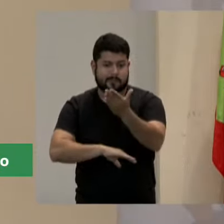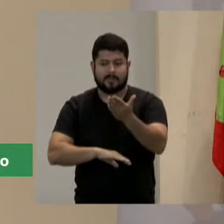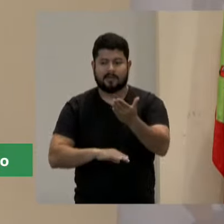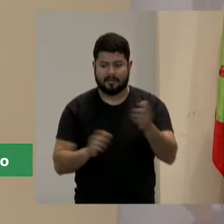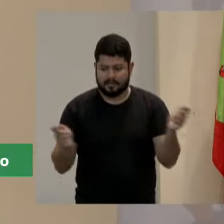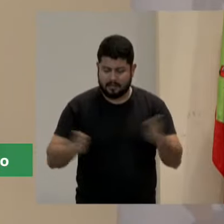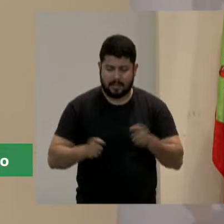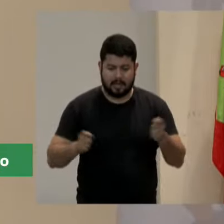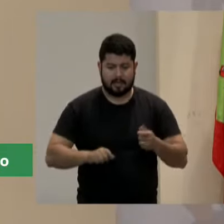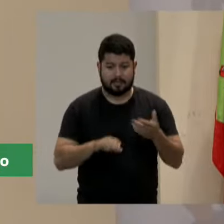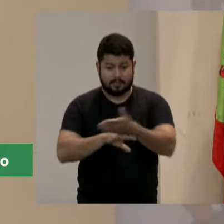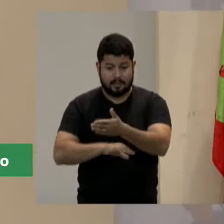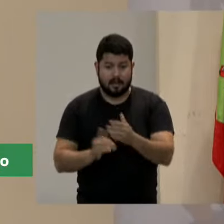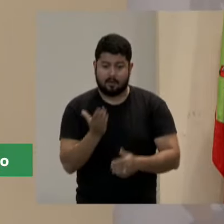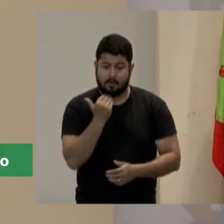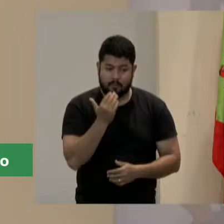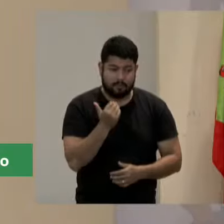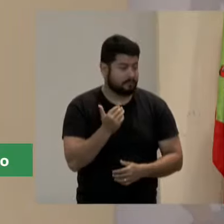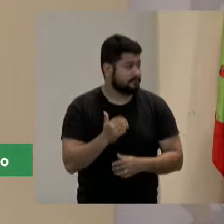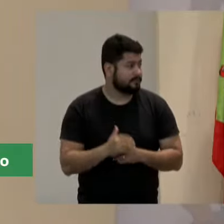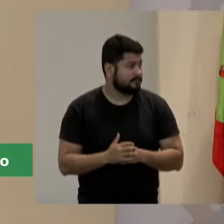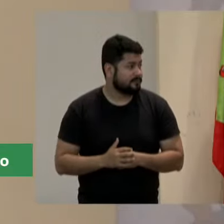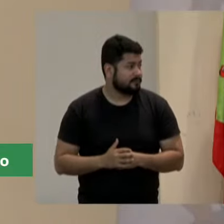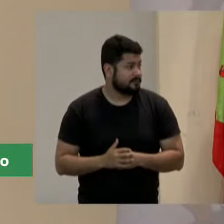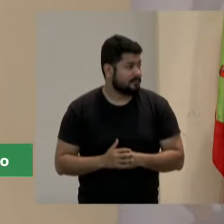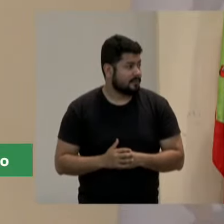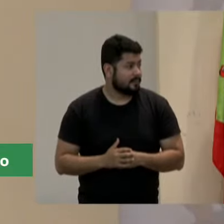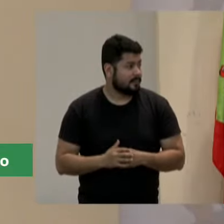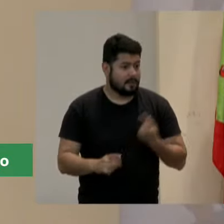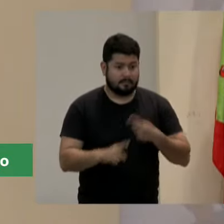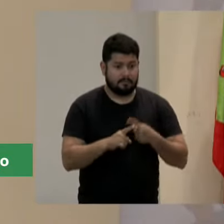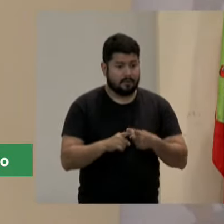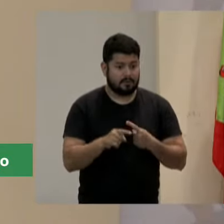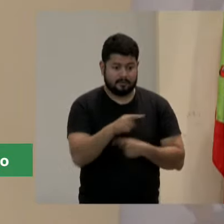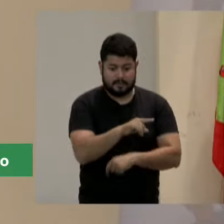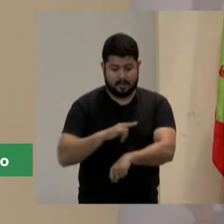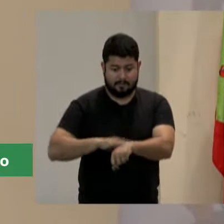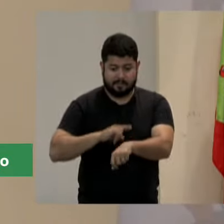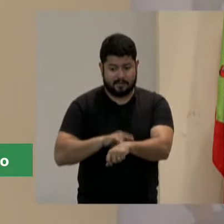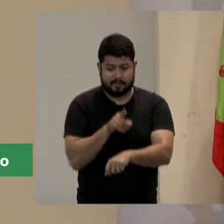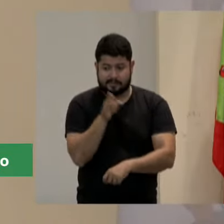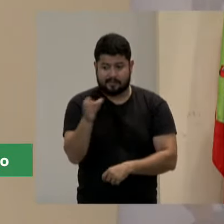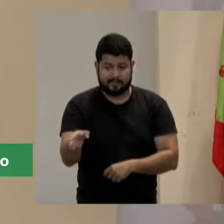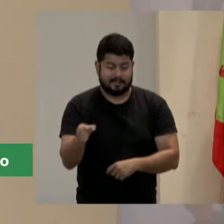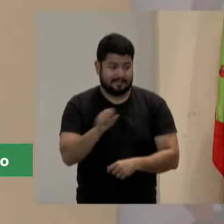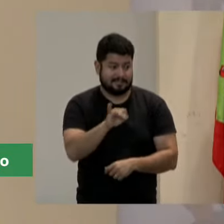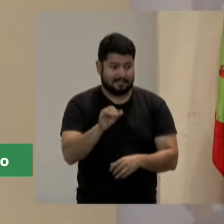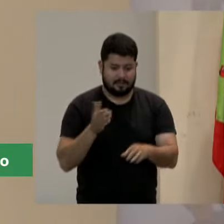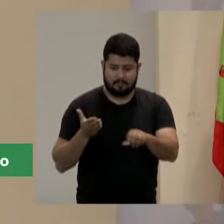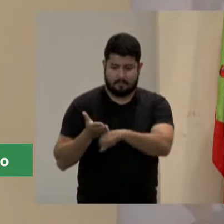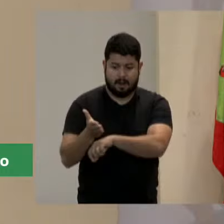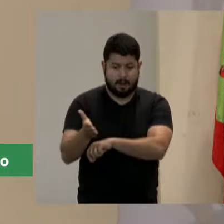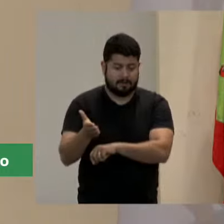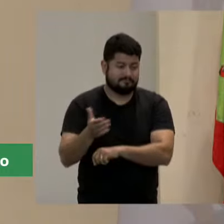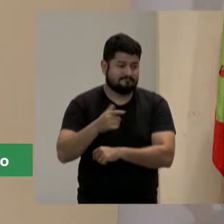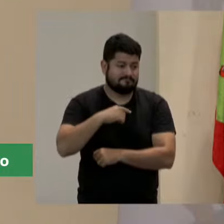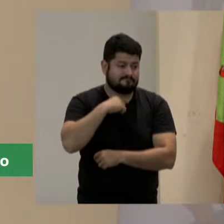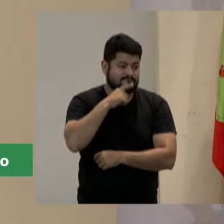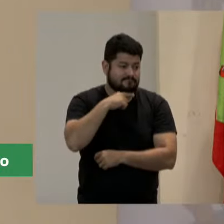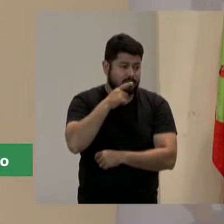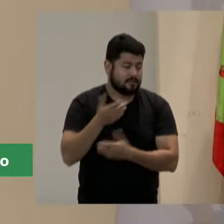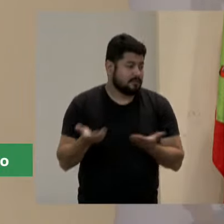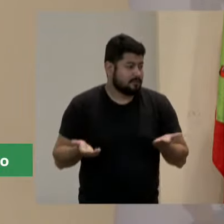Só que você também não vai. Por quê? Porque você não consegue ir no banheiro sozinho. Você precisa de alguém para cuidar de você. Nossa, e